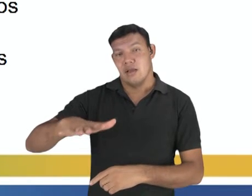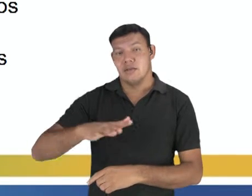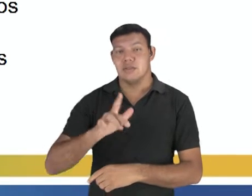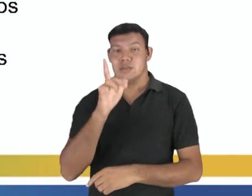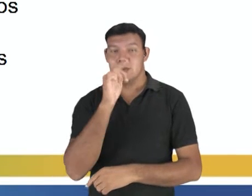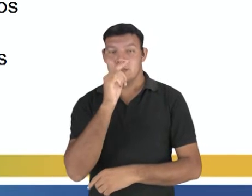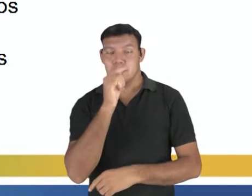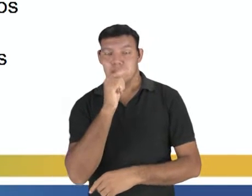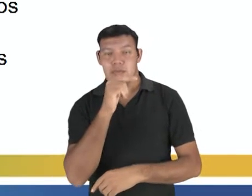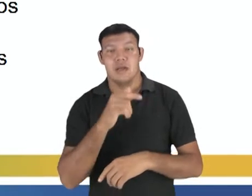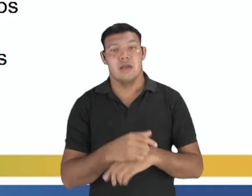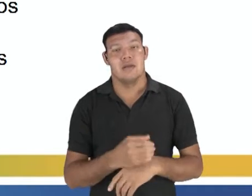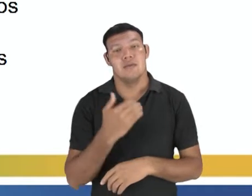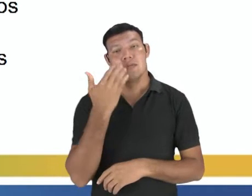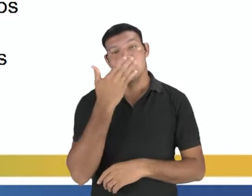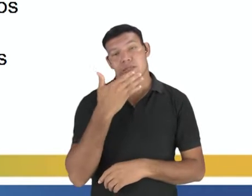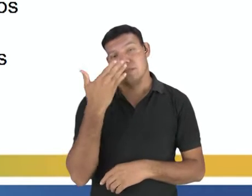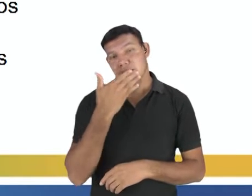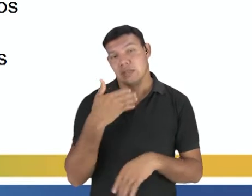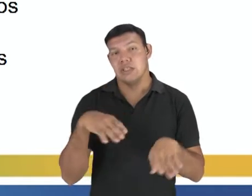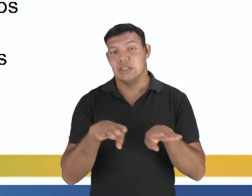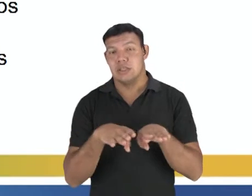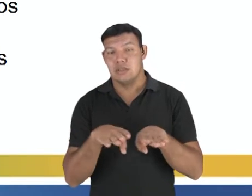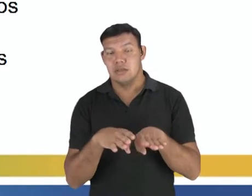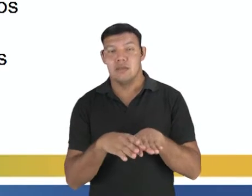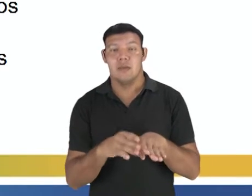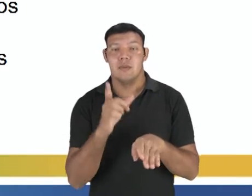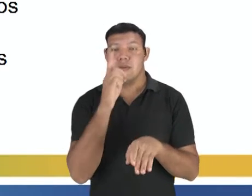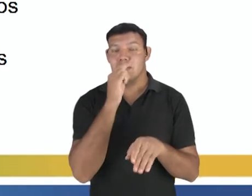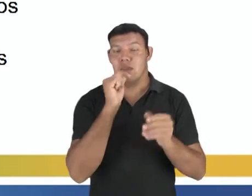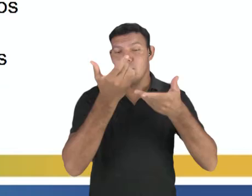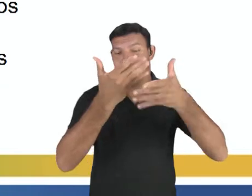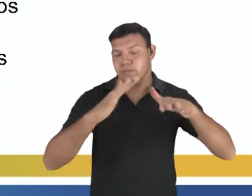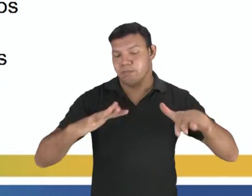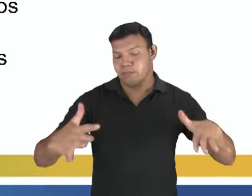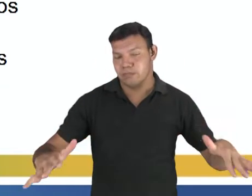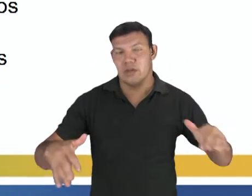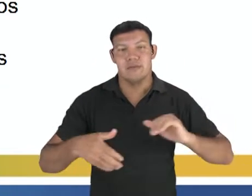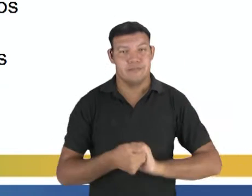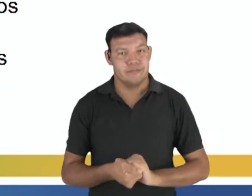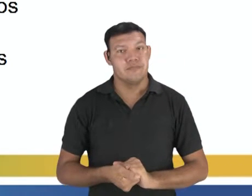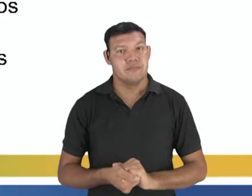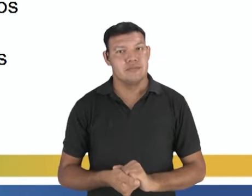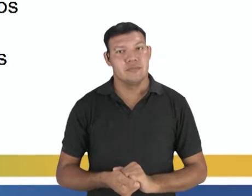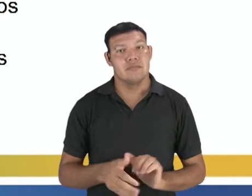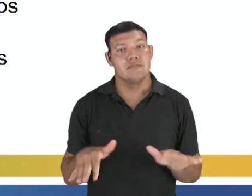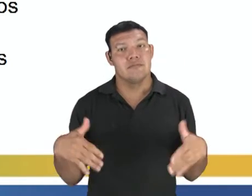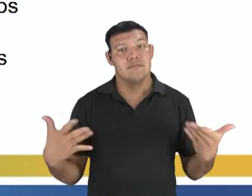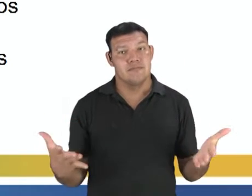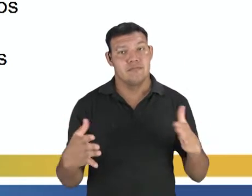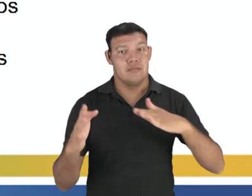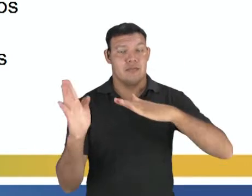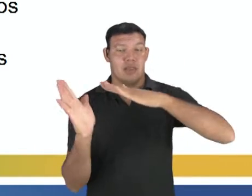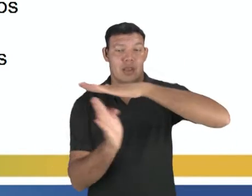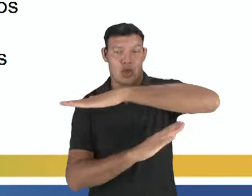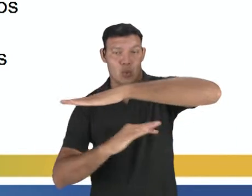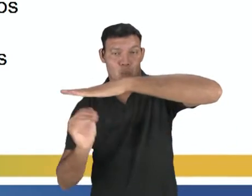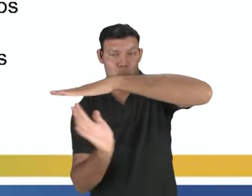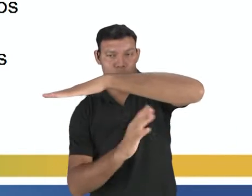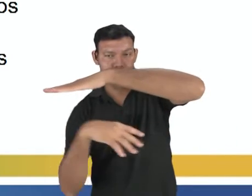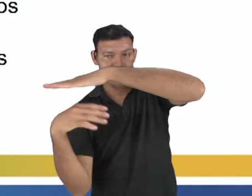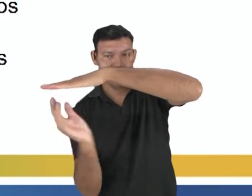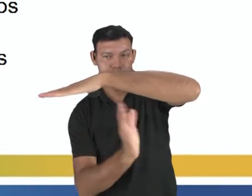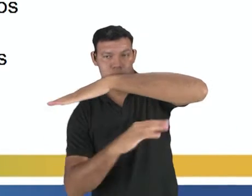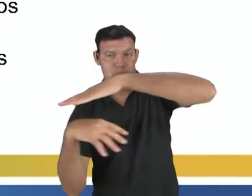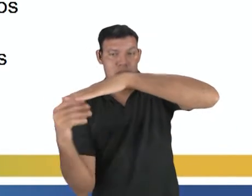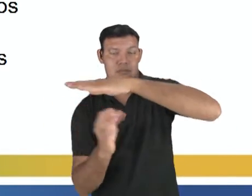ambiente de água salgada. E em relação à sua classificação, o que a gente pode trazer? Que as algas elas podem estar